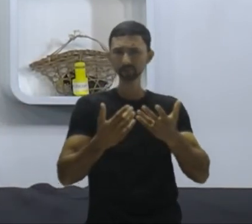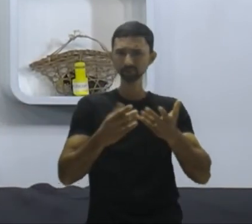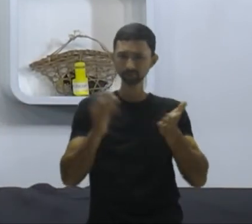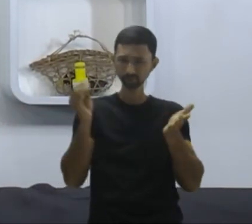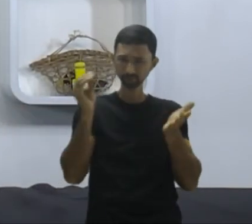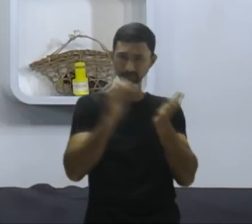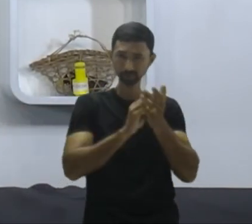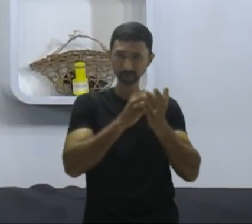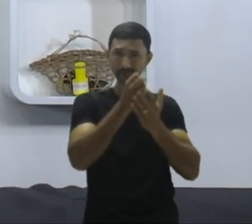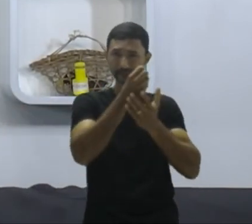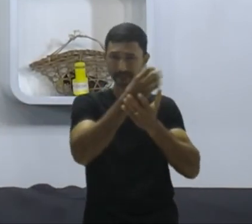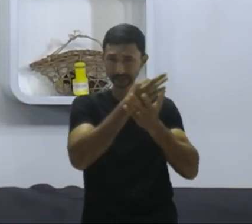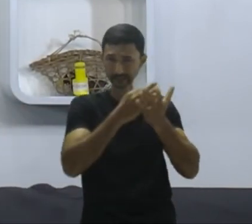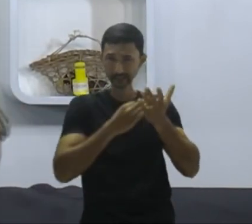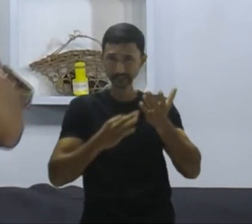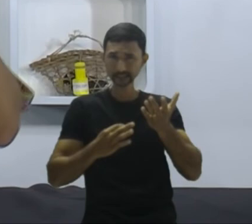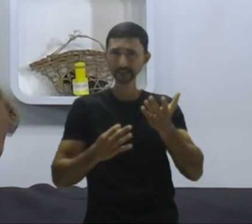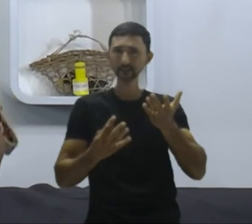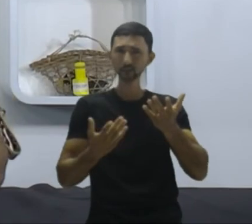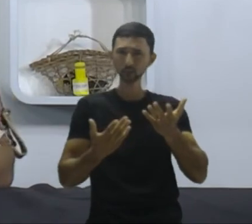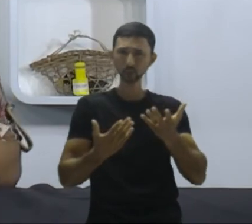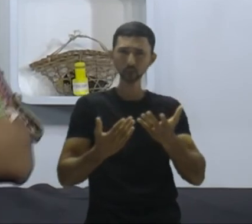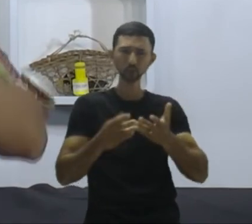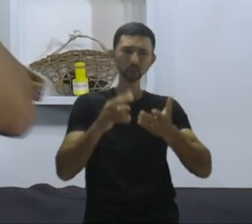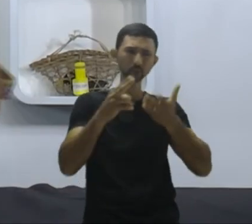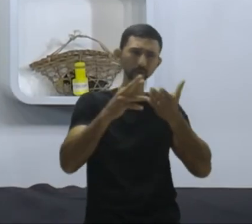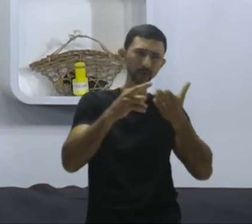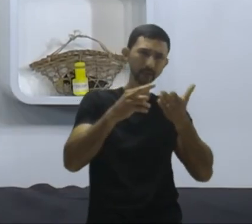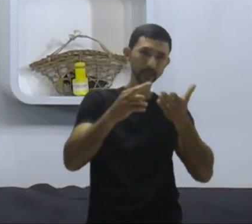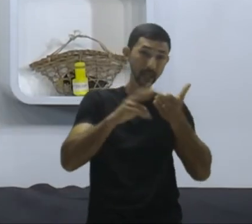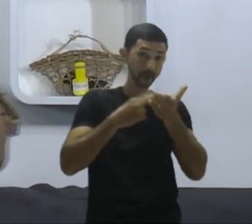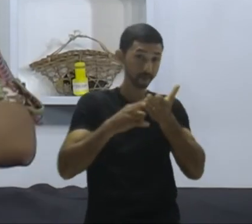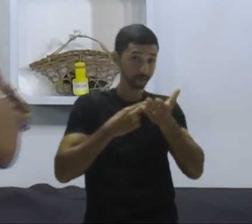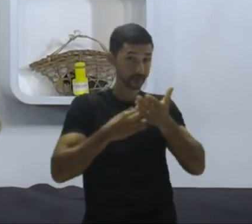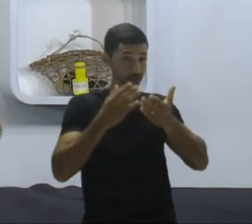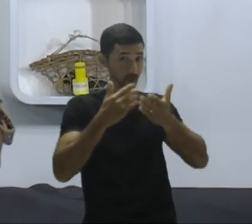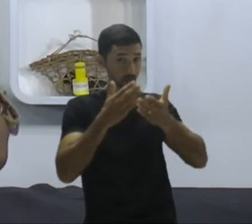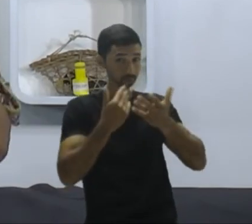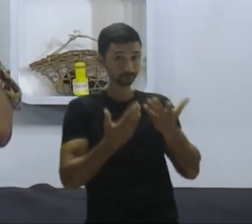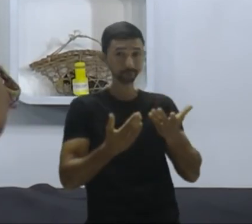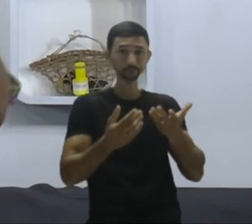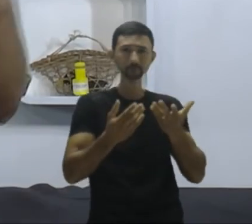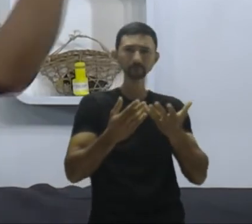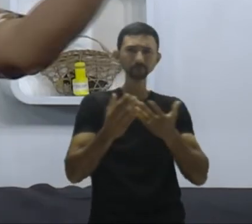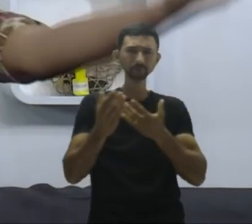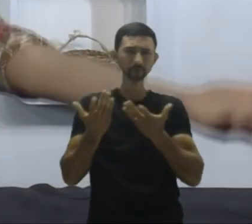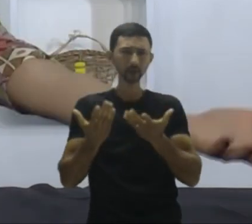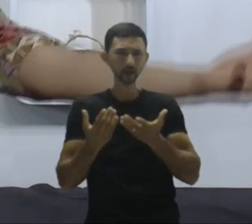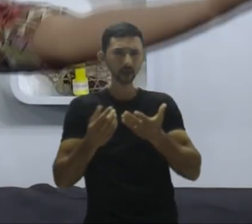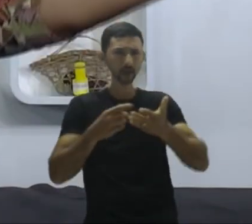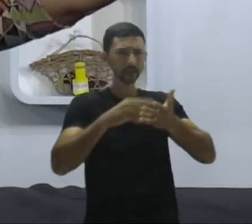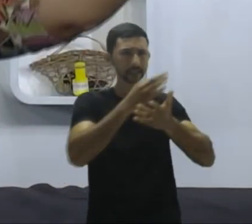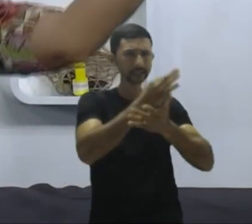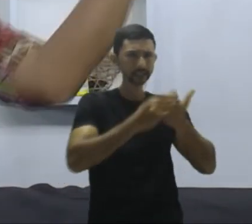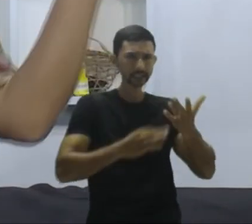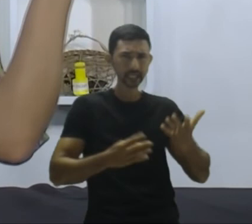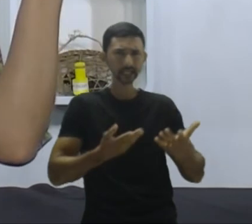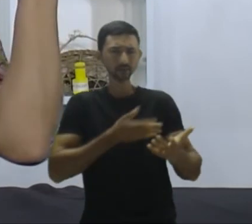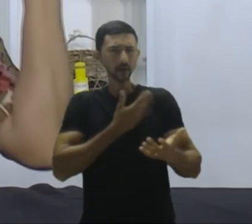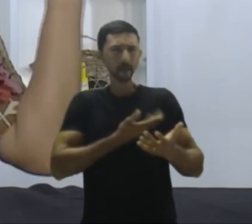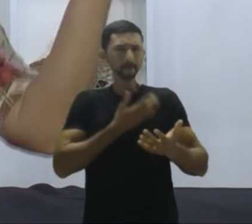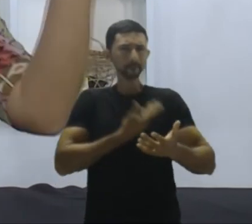estão presentes nesses textos, em quadrinhos, nas narrativas, nos romances, que têm origem